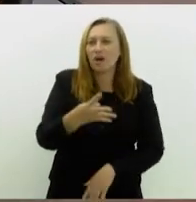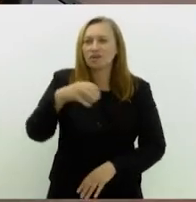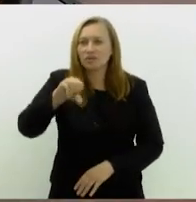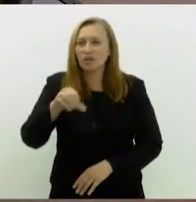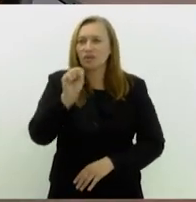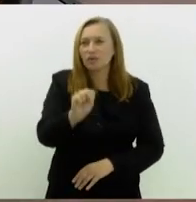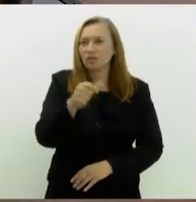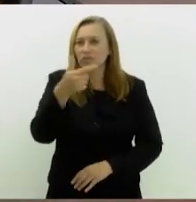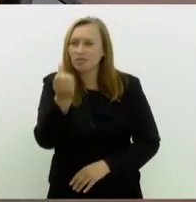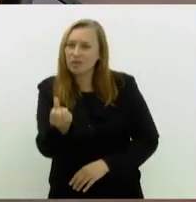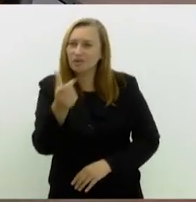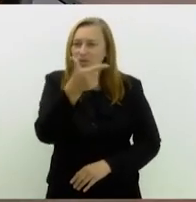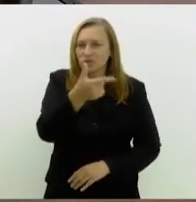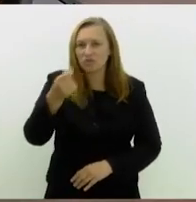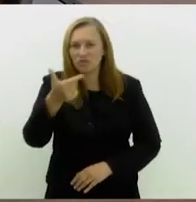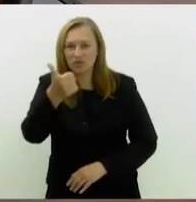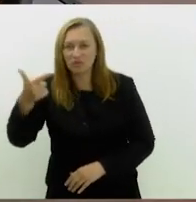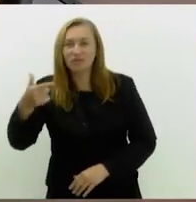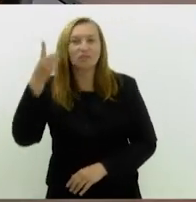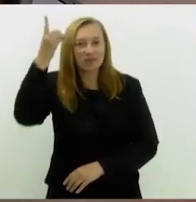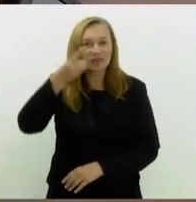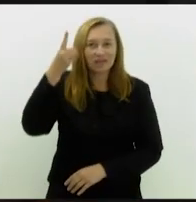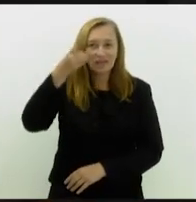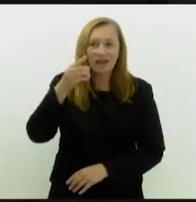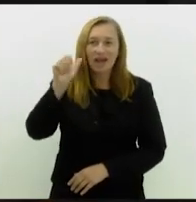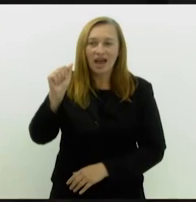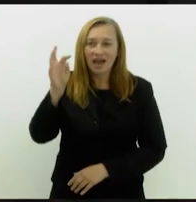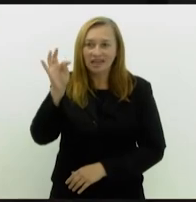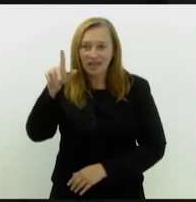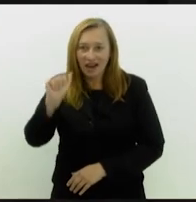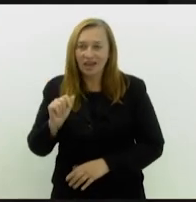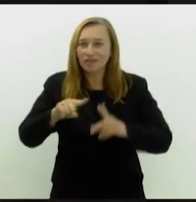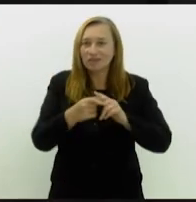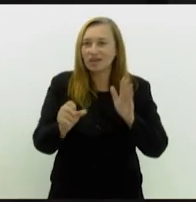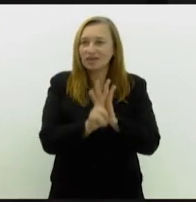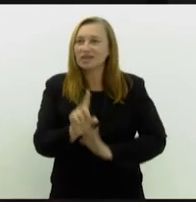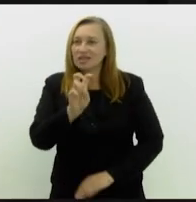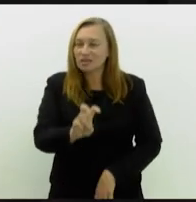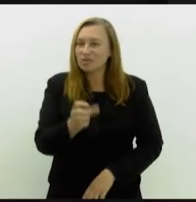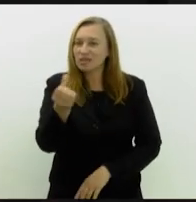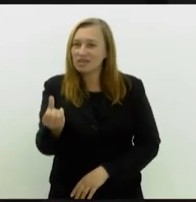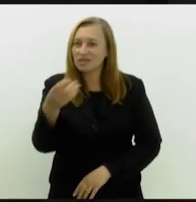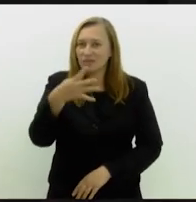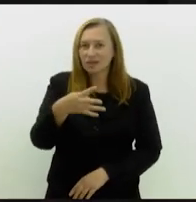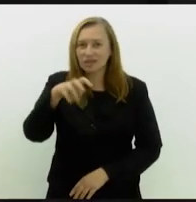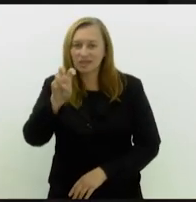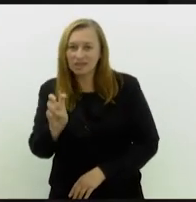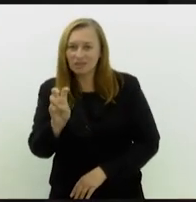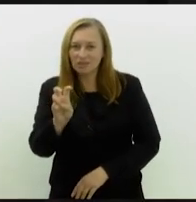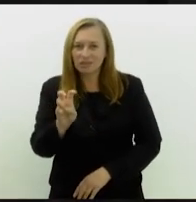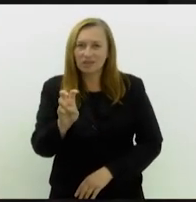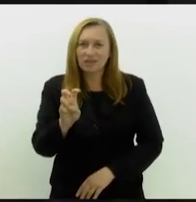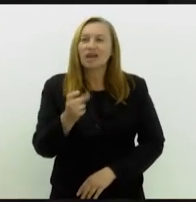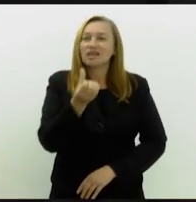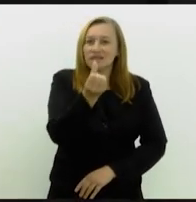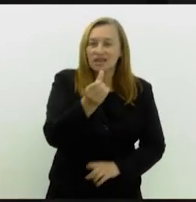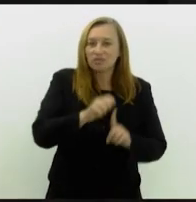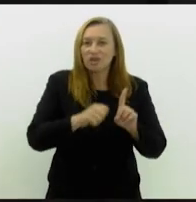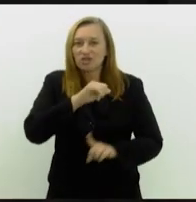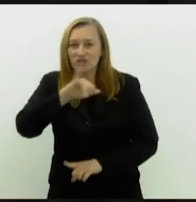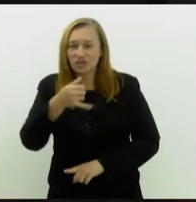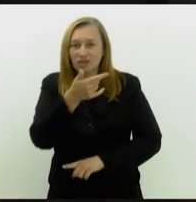4986 de 2021 de autoria do deputado Átila Nunes que altera a lei 5645 de 6 de